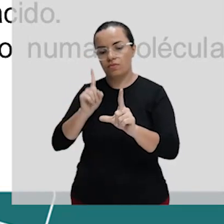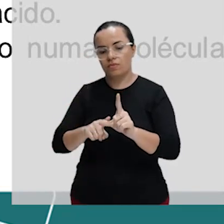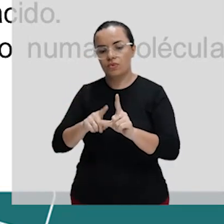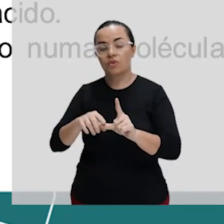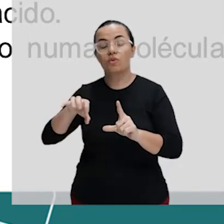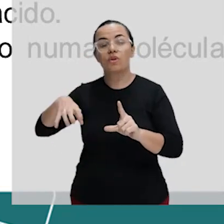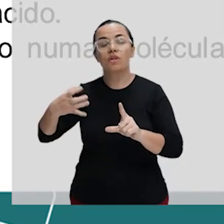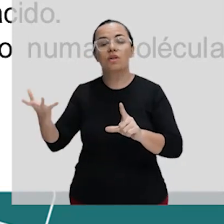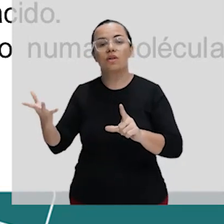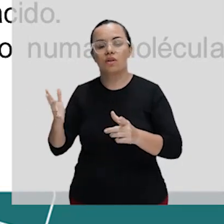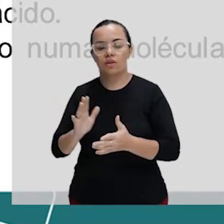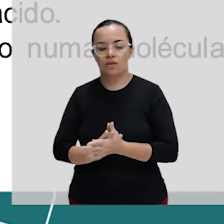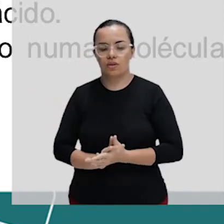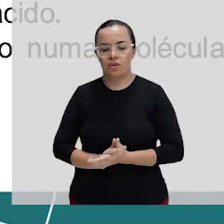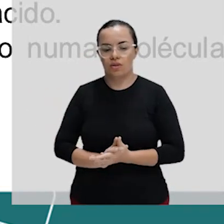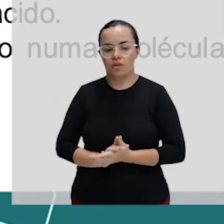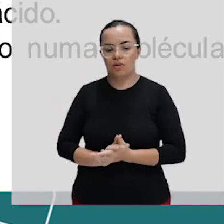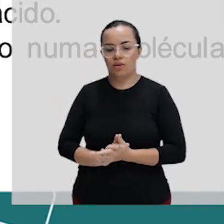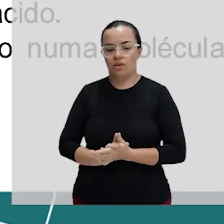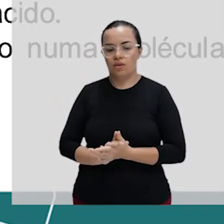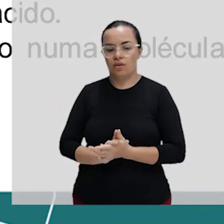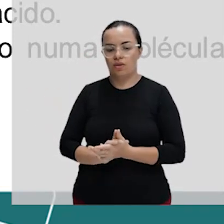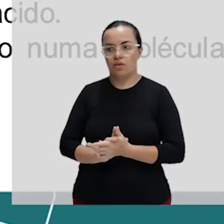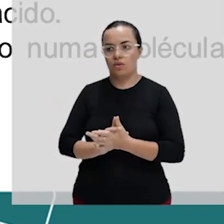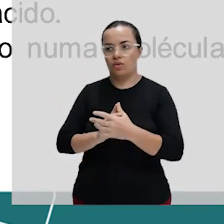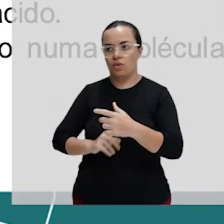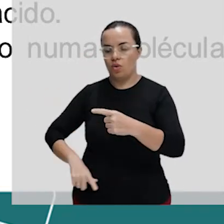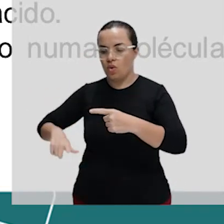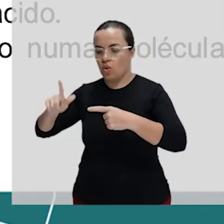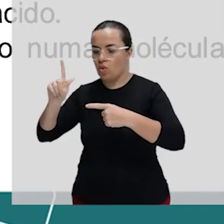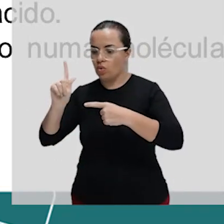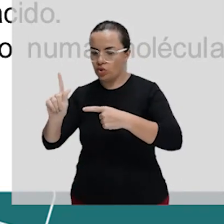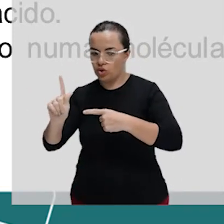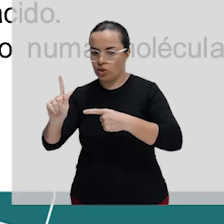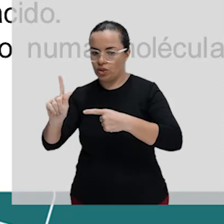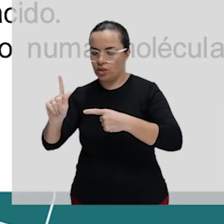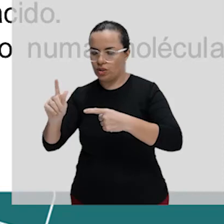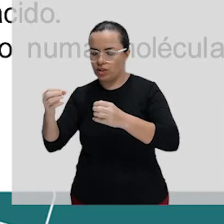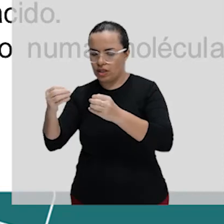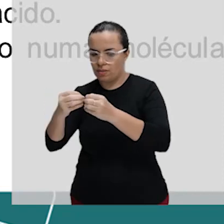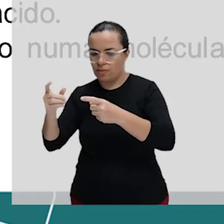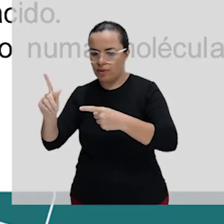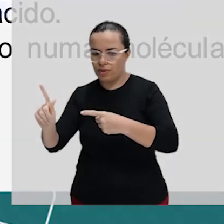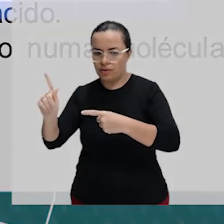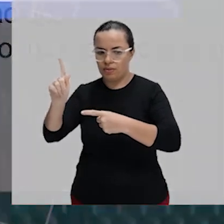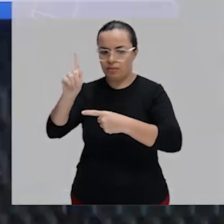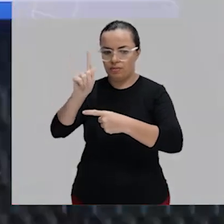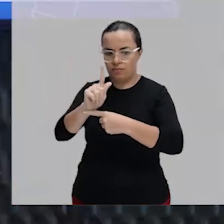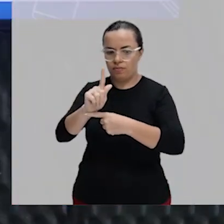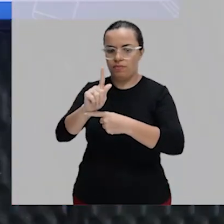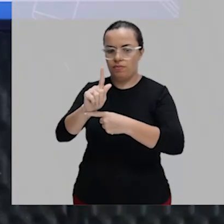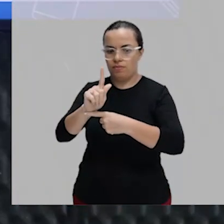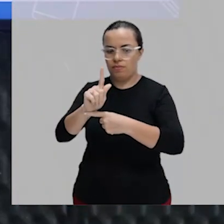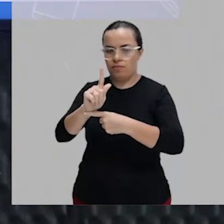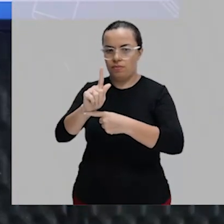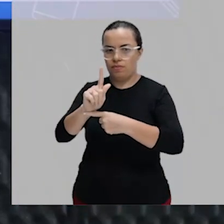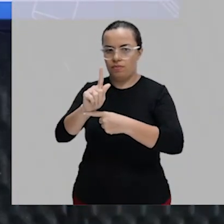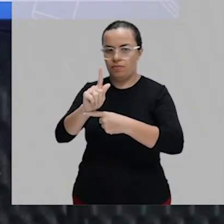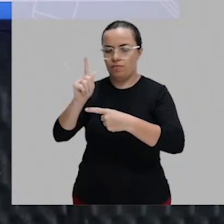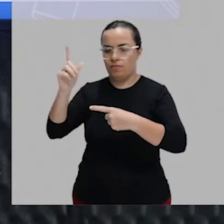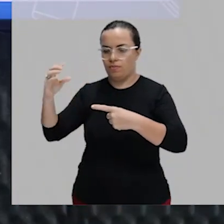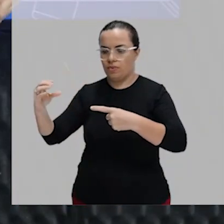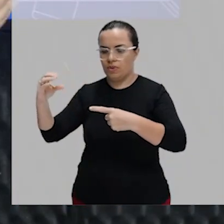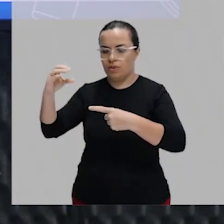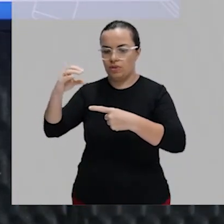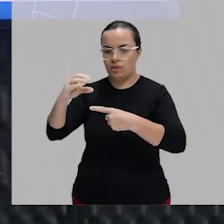acontecer? Esse G vai passar para cá, ok? O C vai passar para cá, esse outro C, ou seja, todas as outras